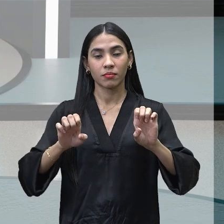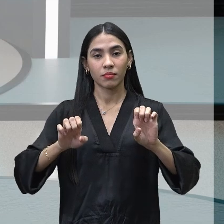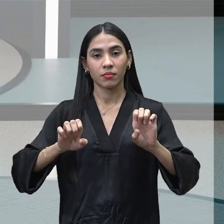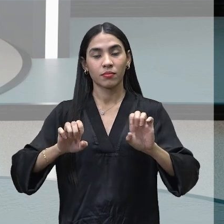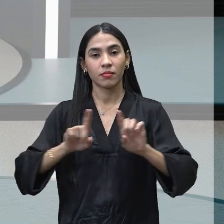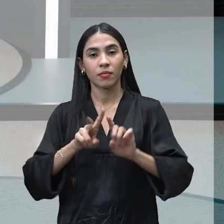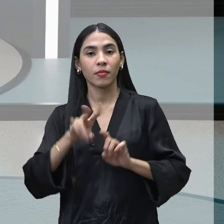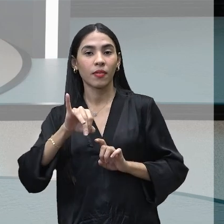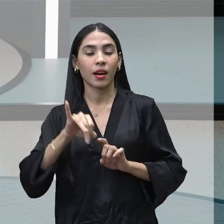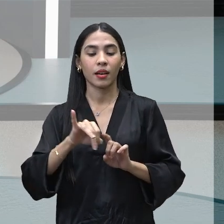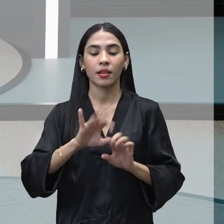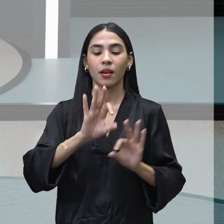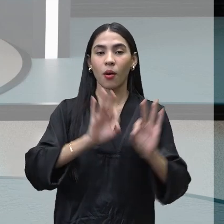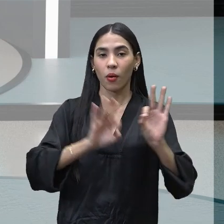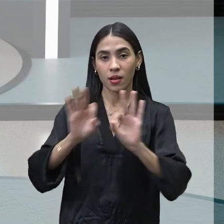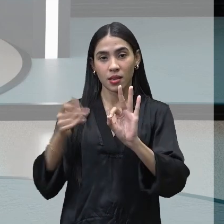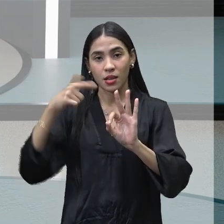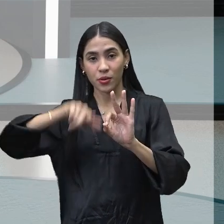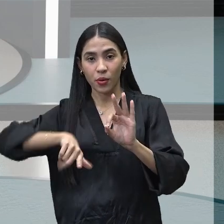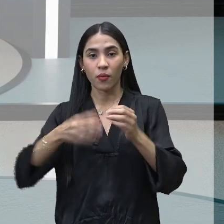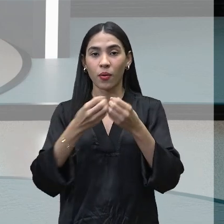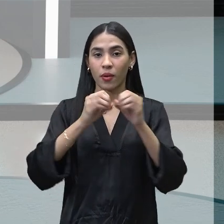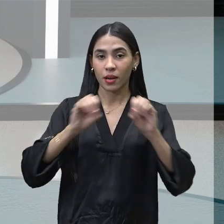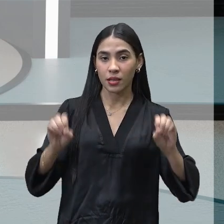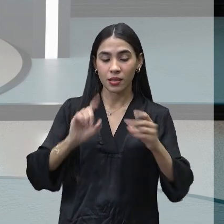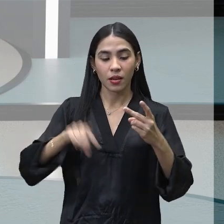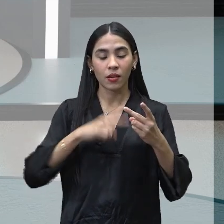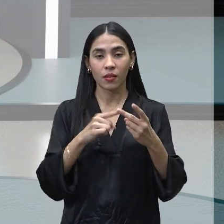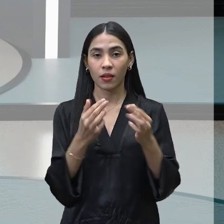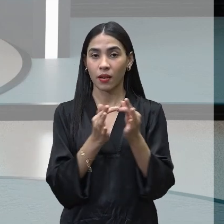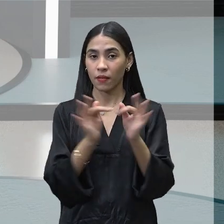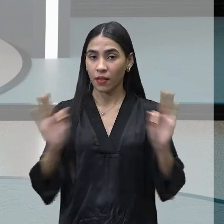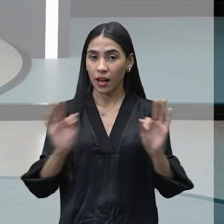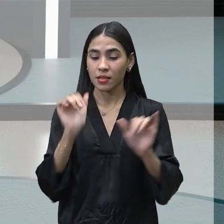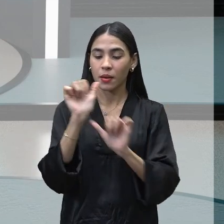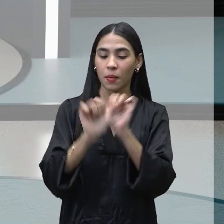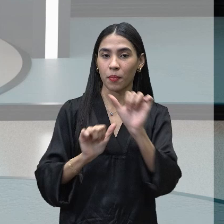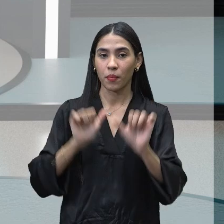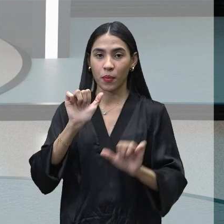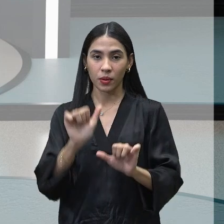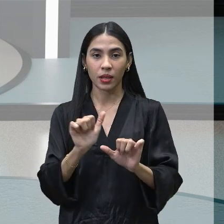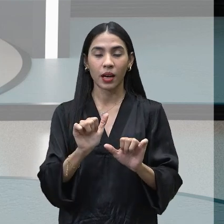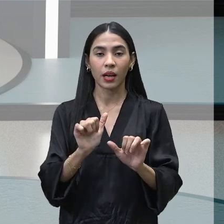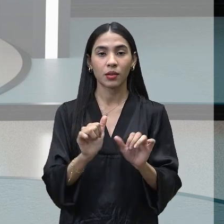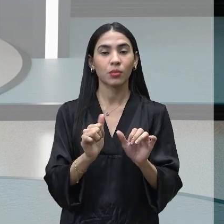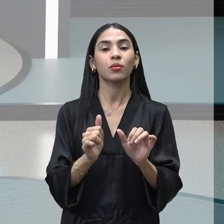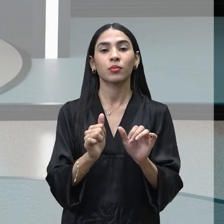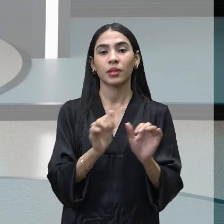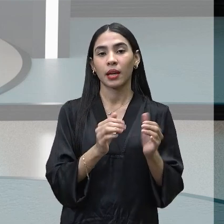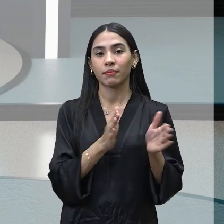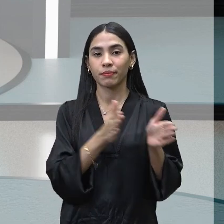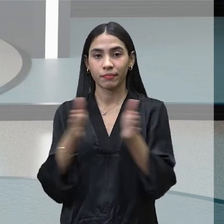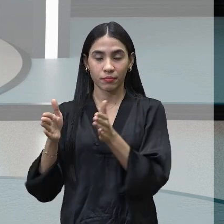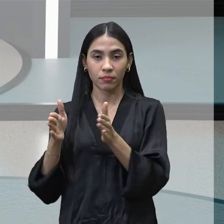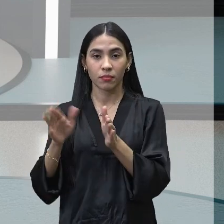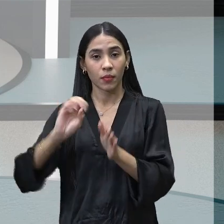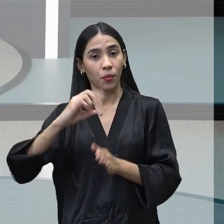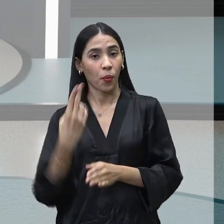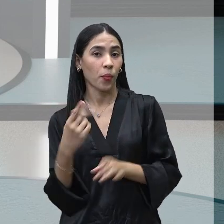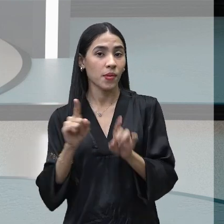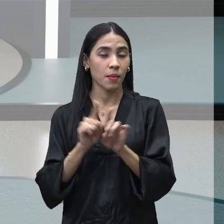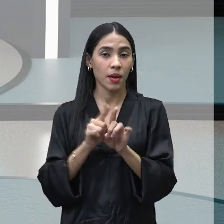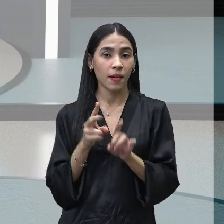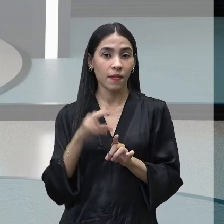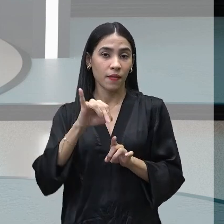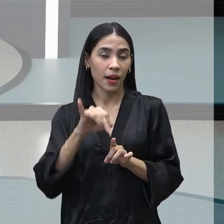Vai reorganizar a oração, a frase, mudando a sua sequência habitual, ou vai